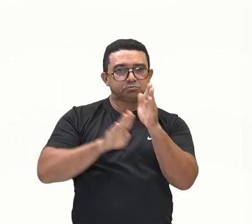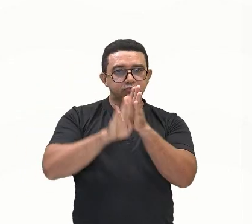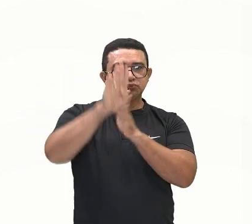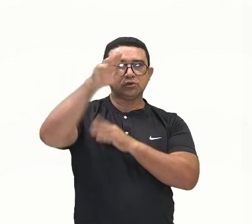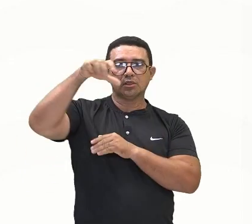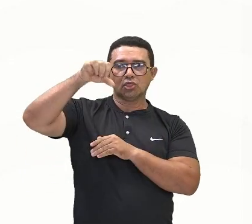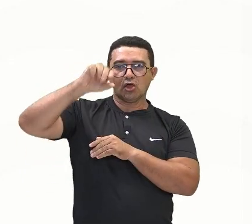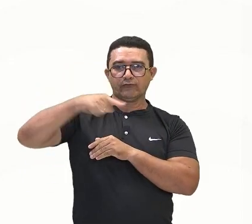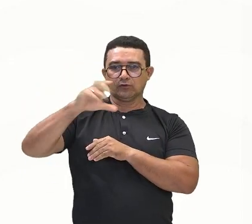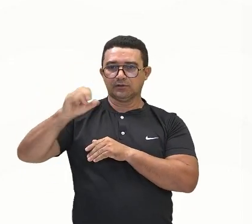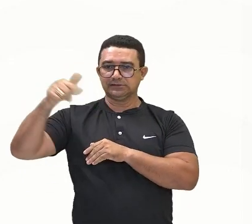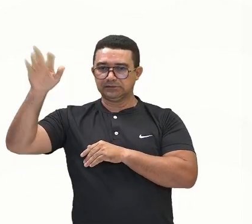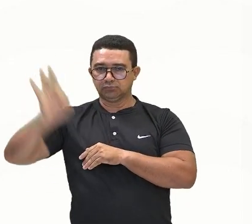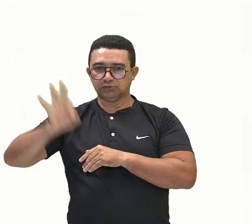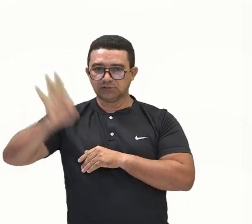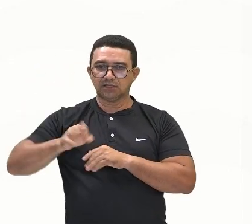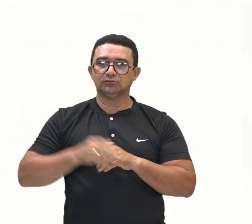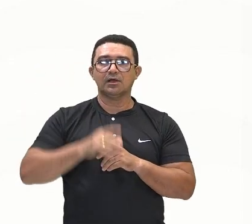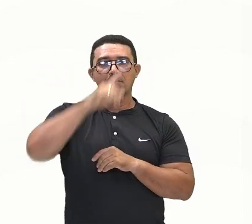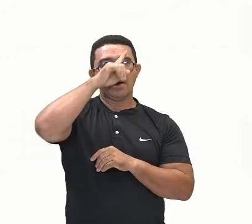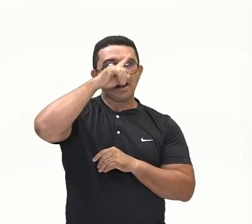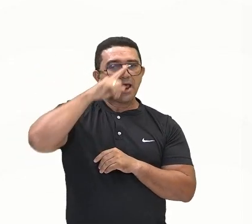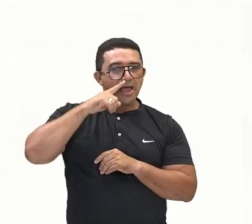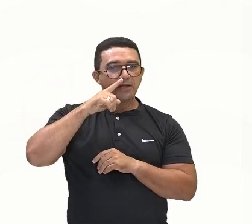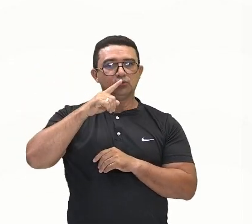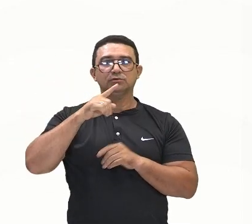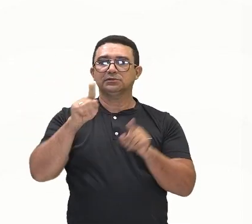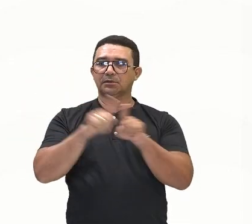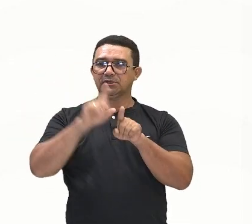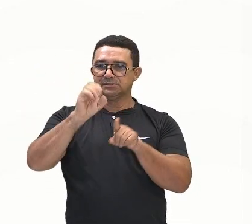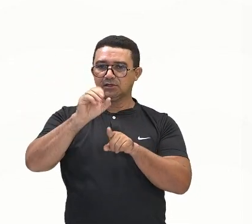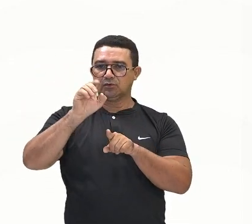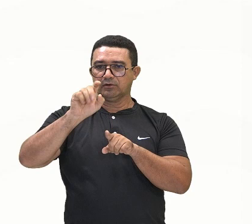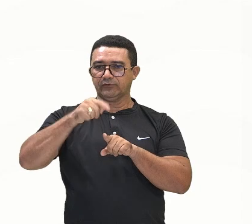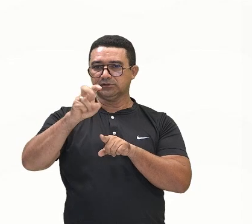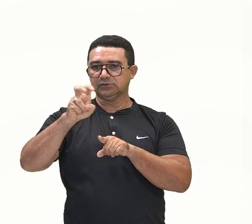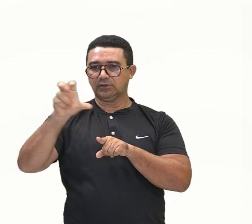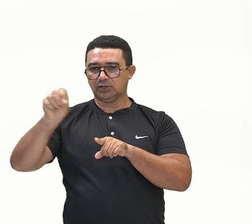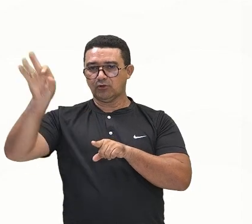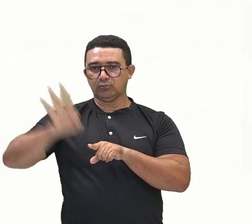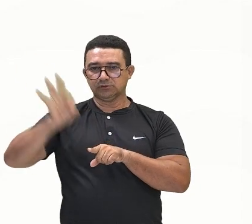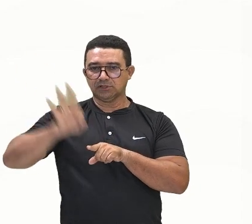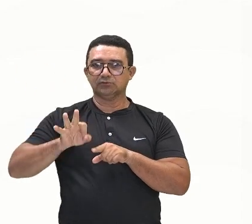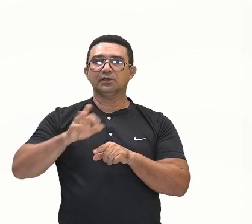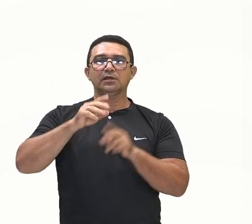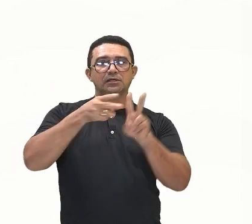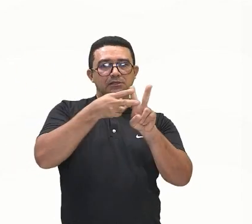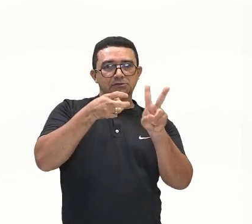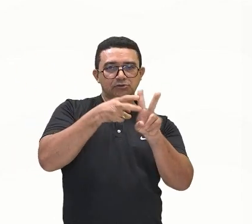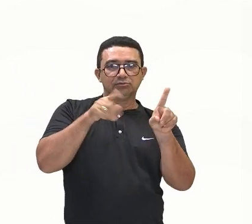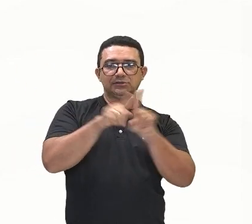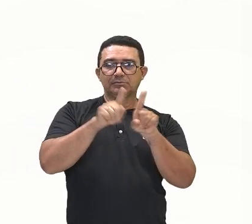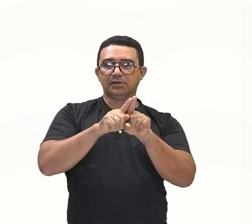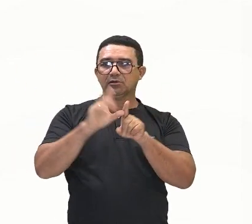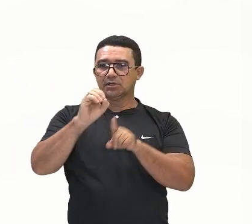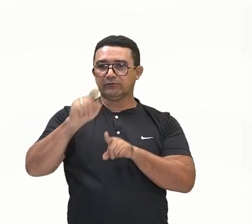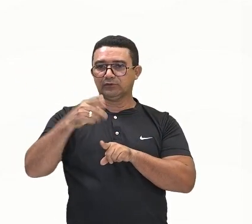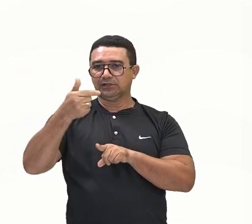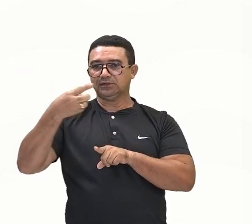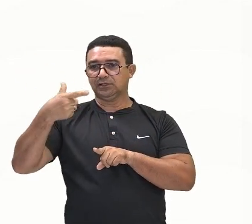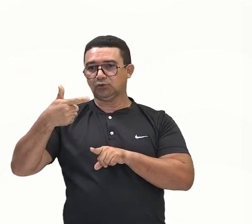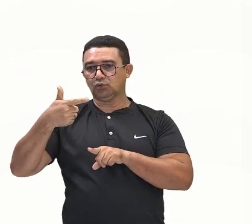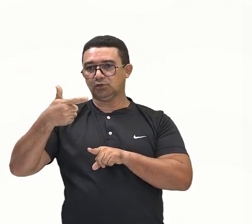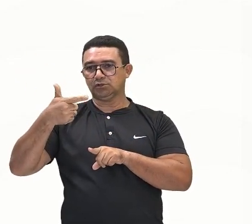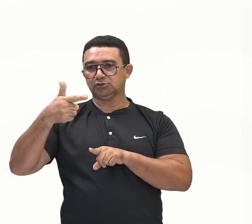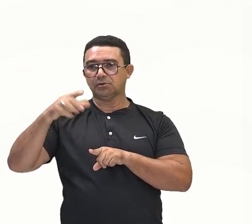de 0,42 para 59 e os indígenas de 0,08 para 0,32.